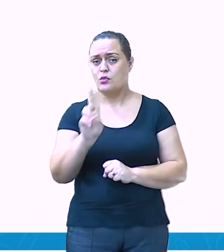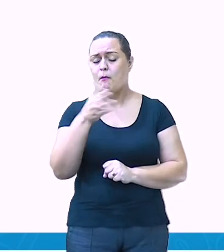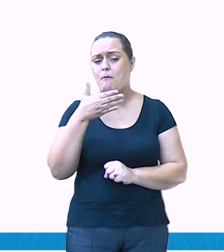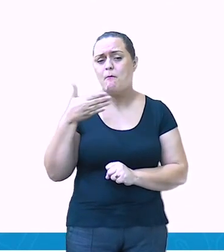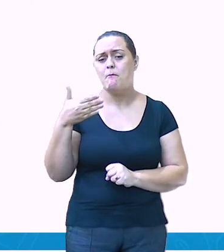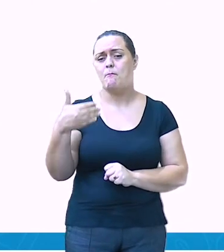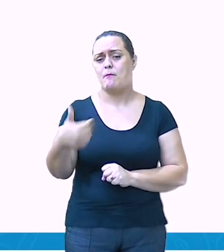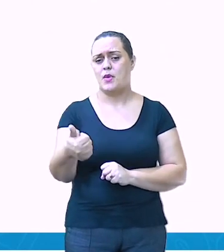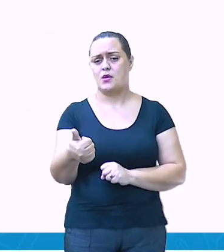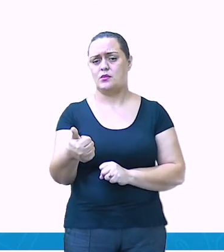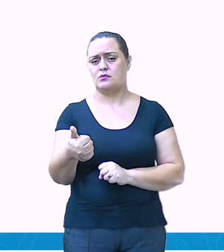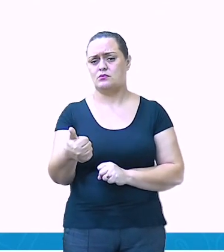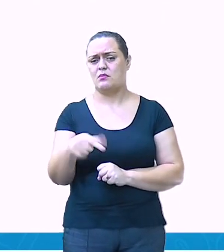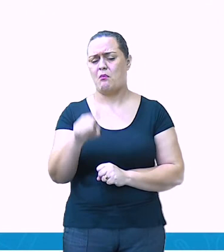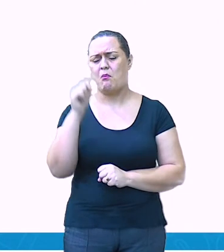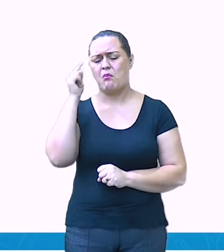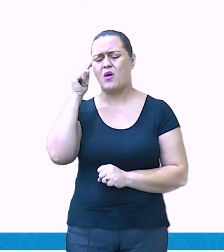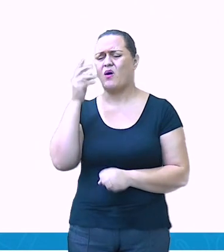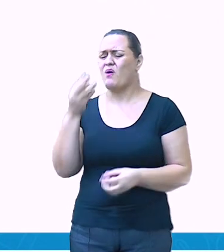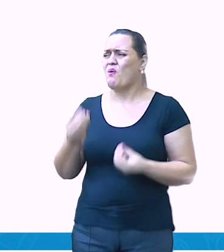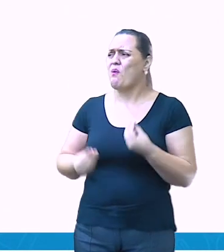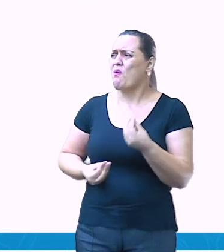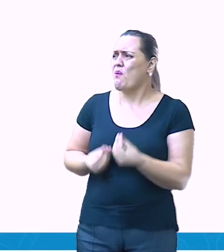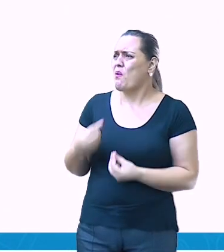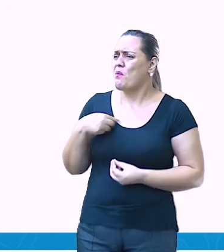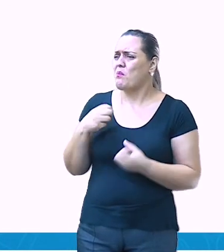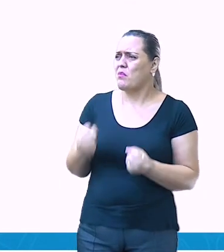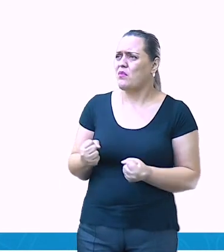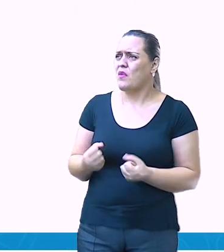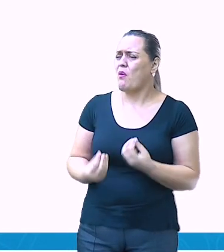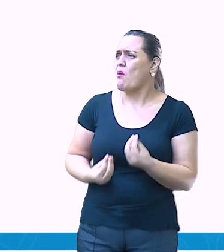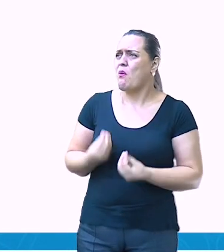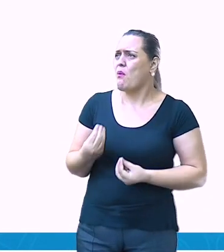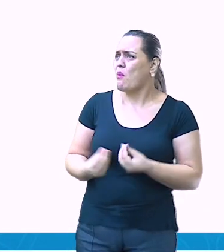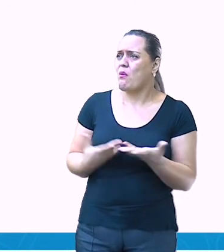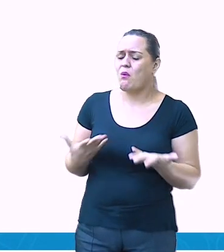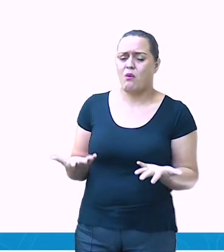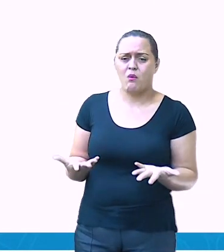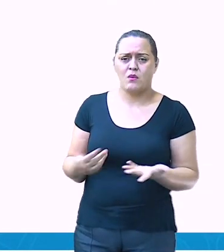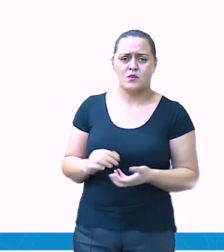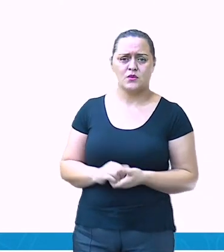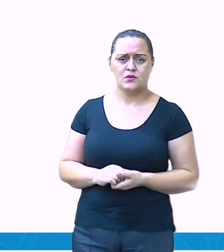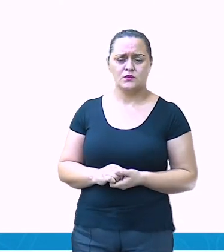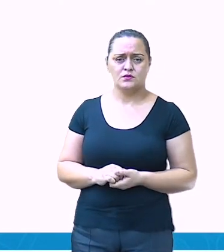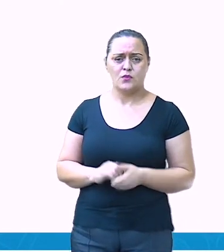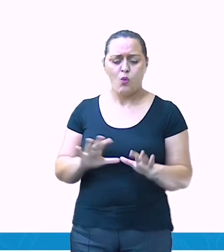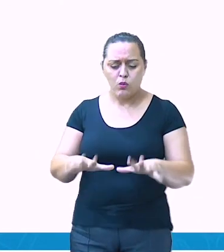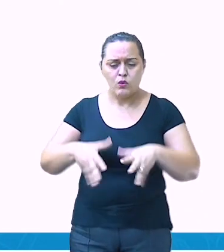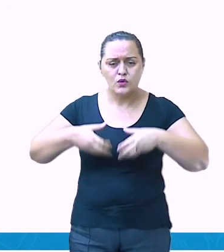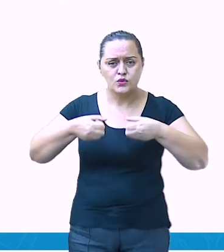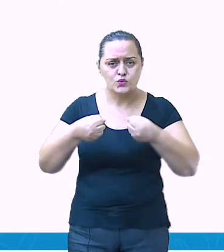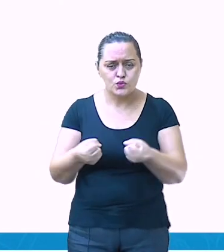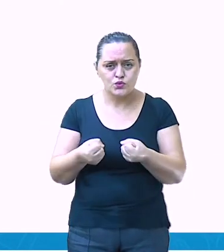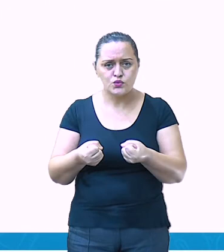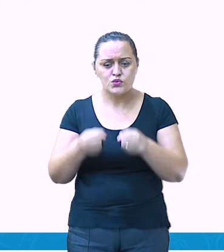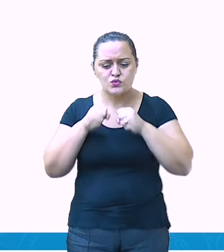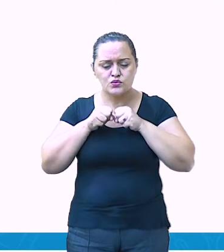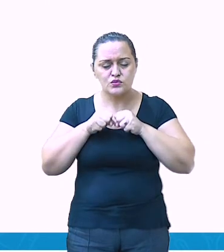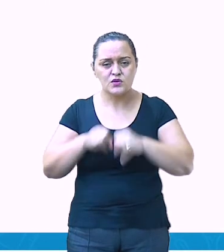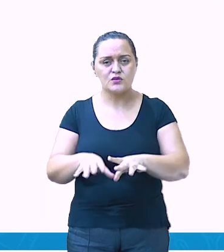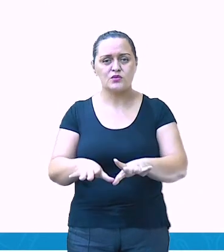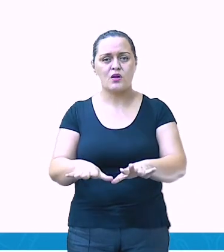Como organizar essa distribuição dos recursos naturais? Fazer com que esses recursos se